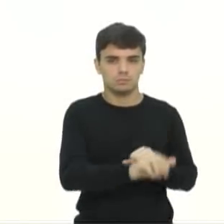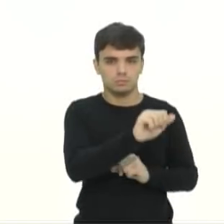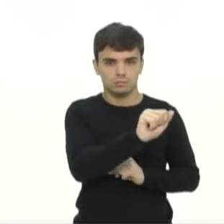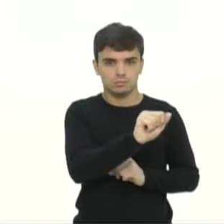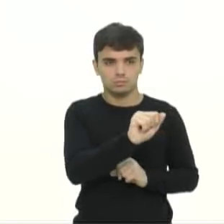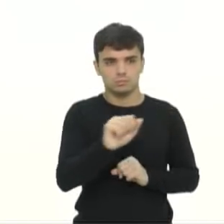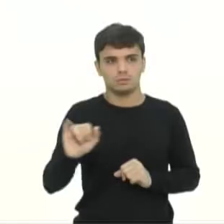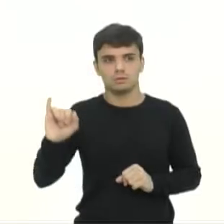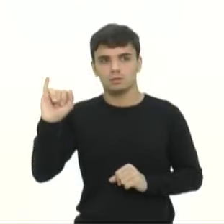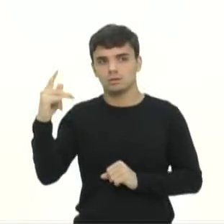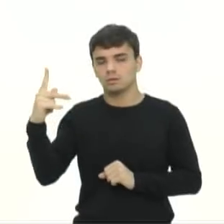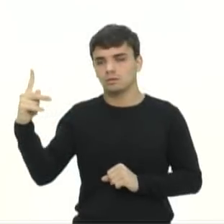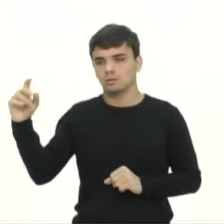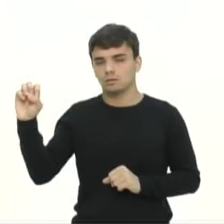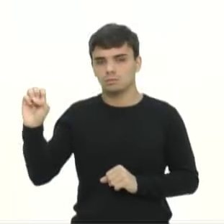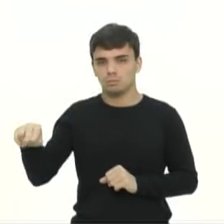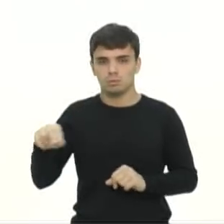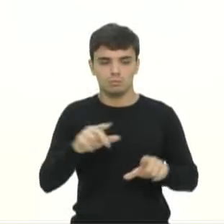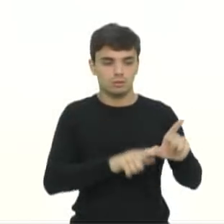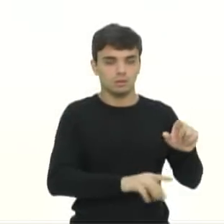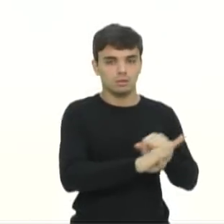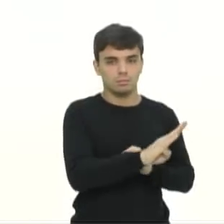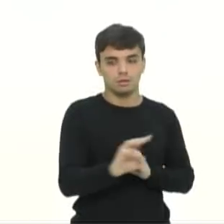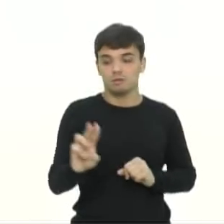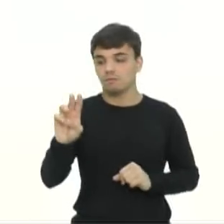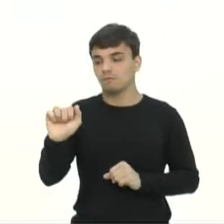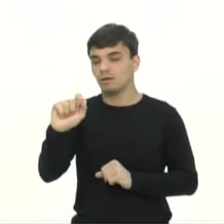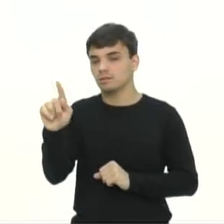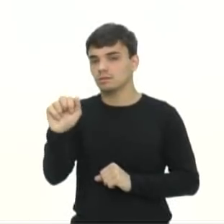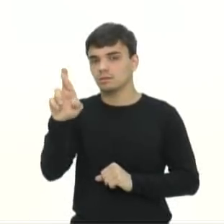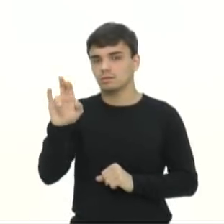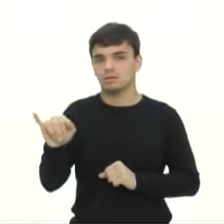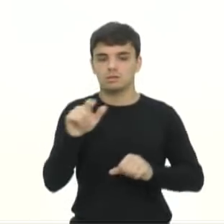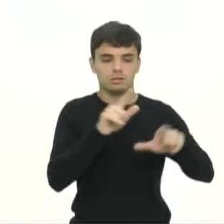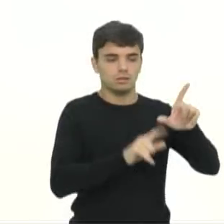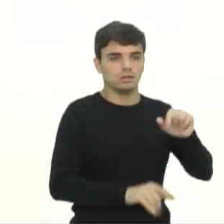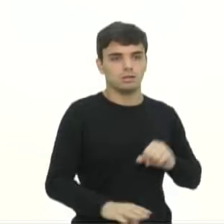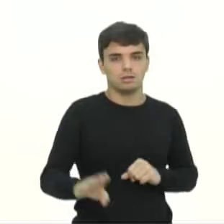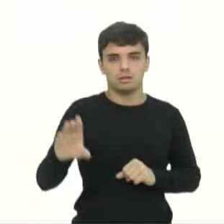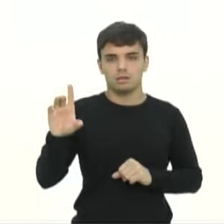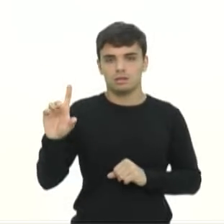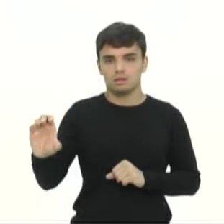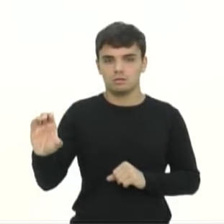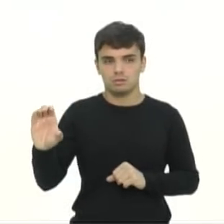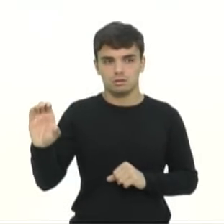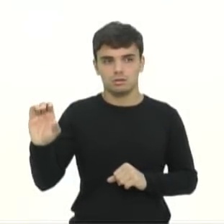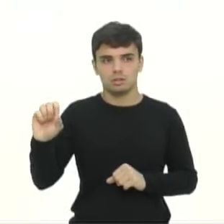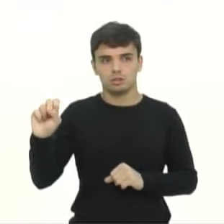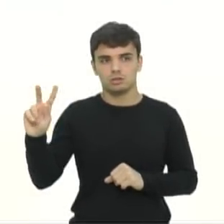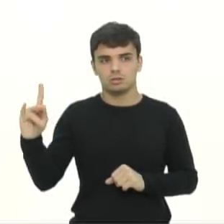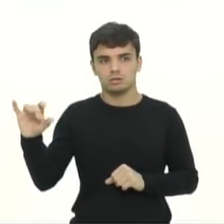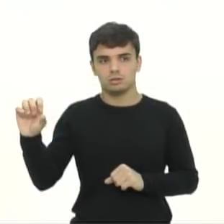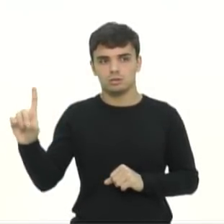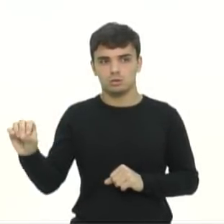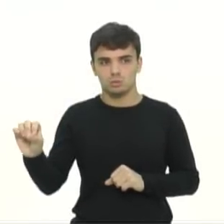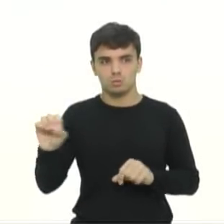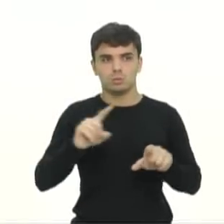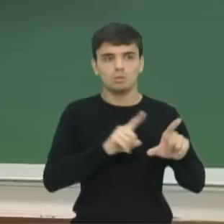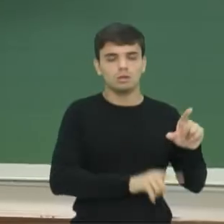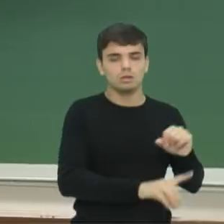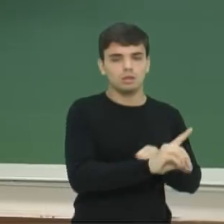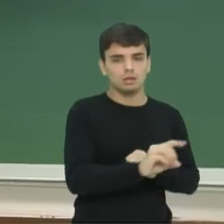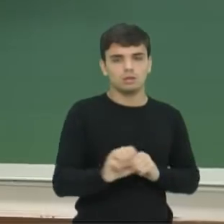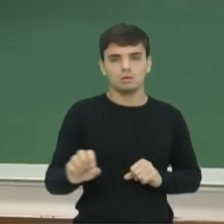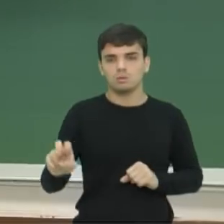ser um Ippon, letra B, um Vasari, letra C, um Shido, ou letra D, um Yuko. Então, que golpe que foi